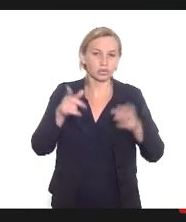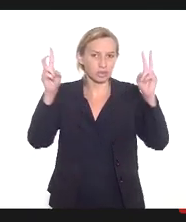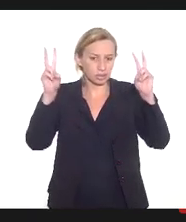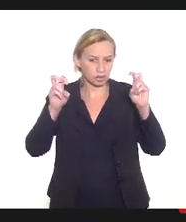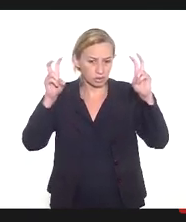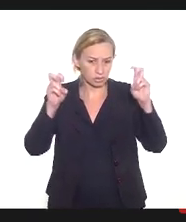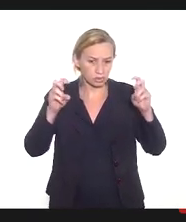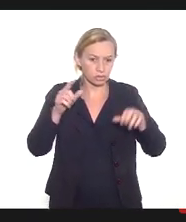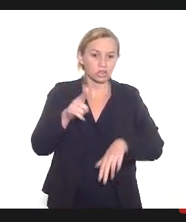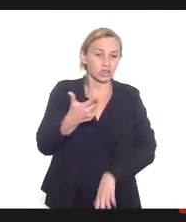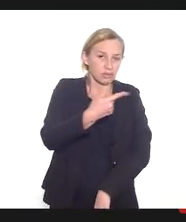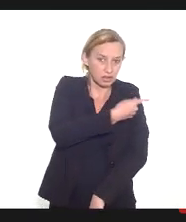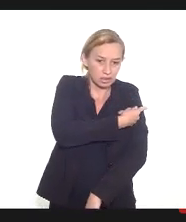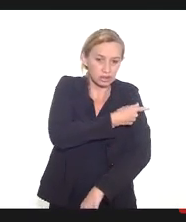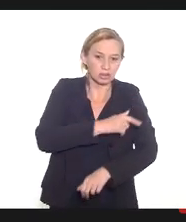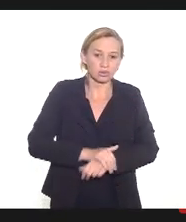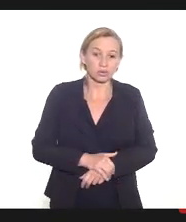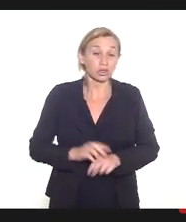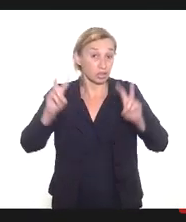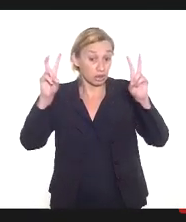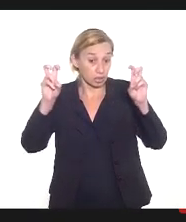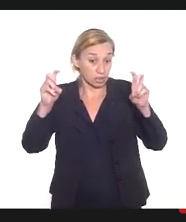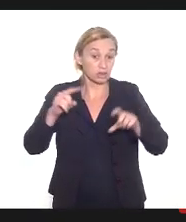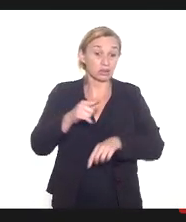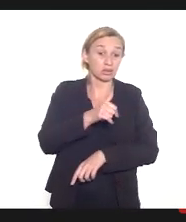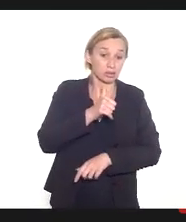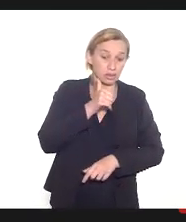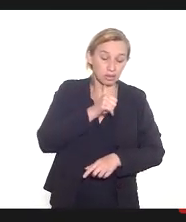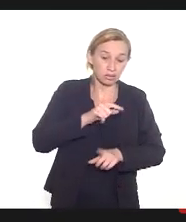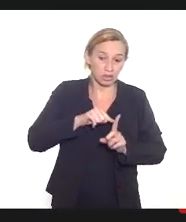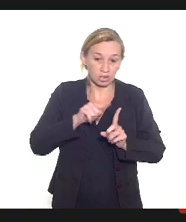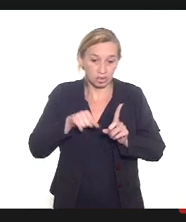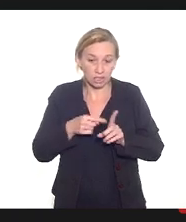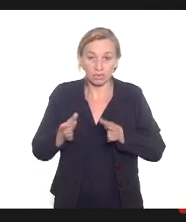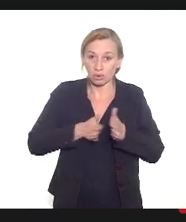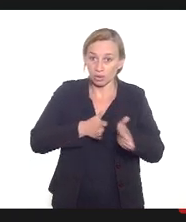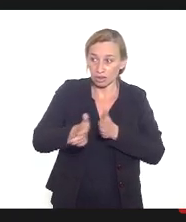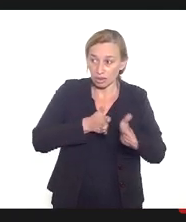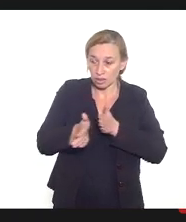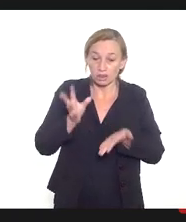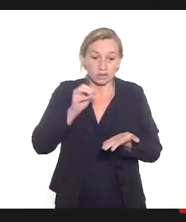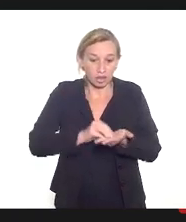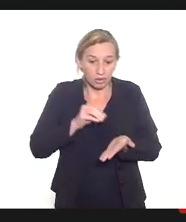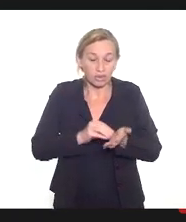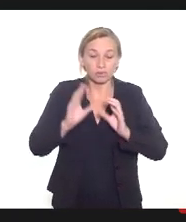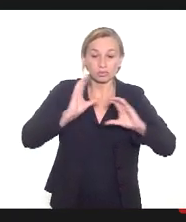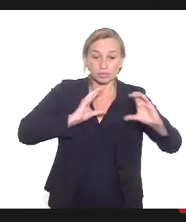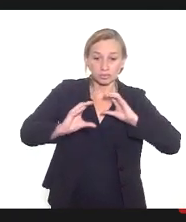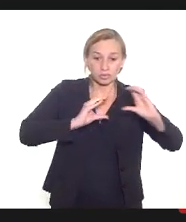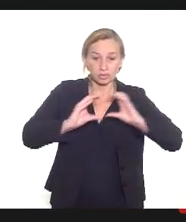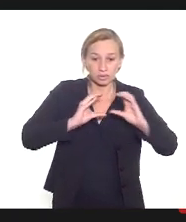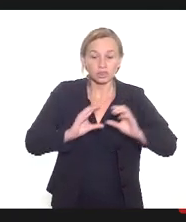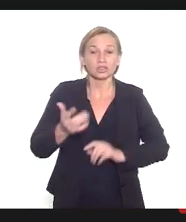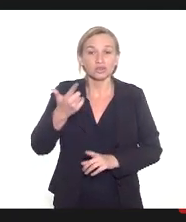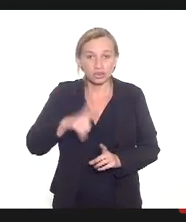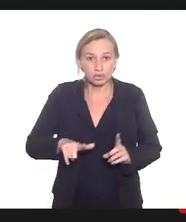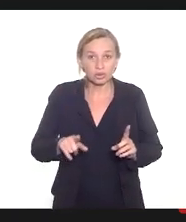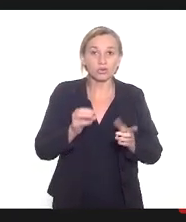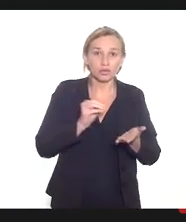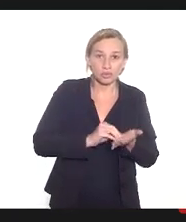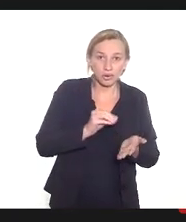cristão da imunização da questão das Gestantes do acesso da falta de comunicação do a